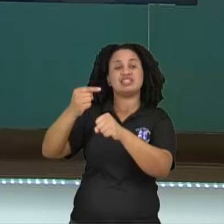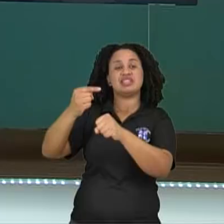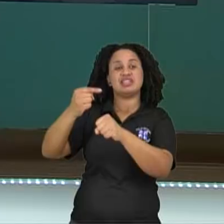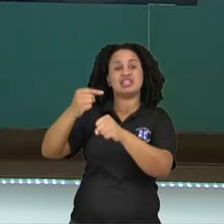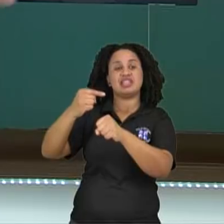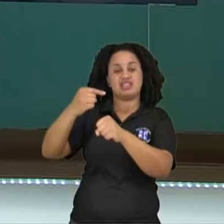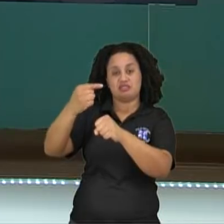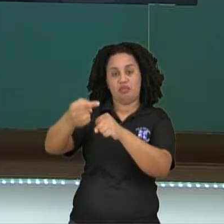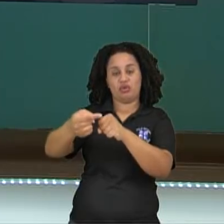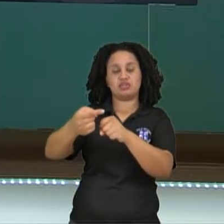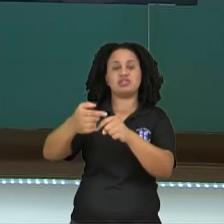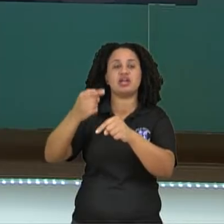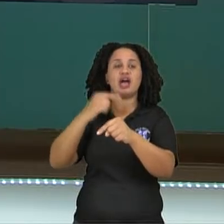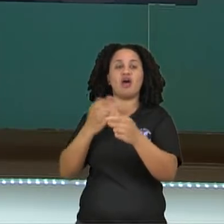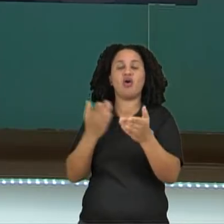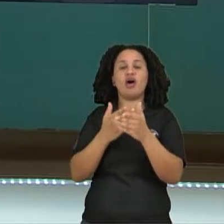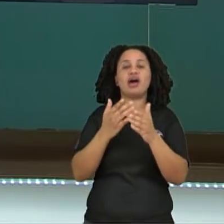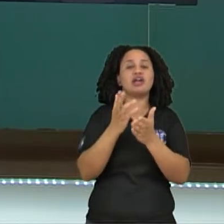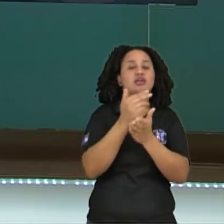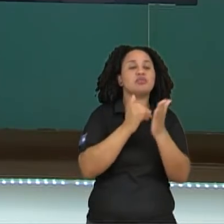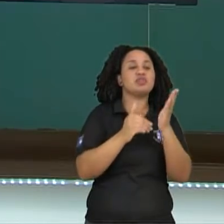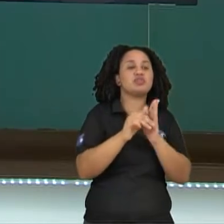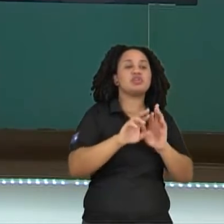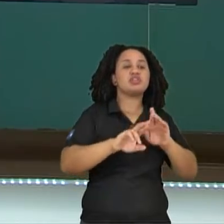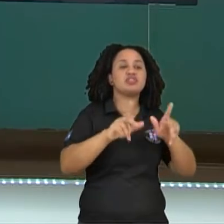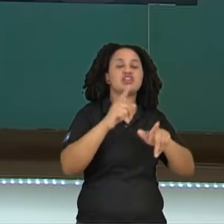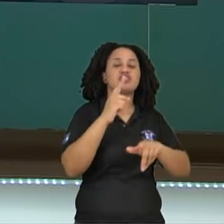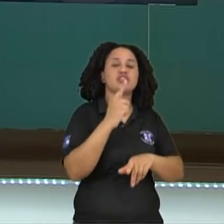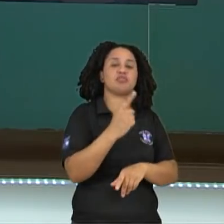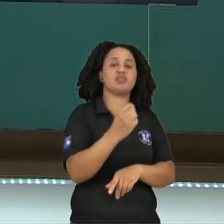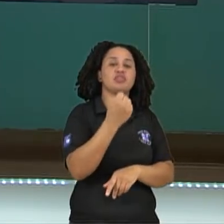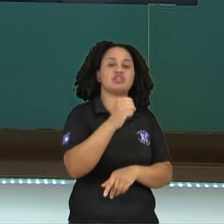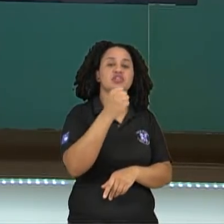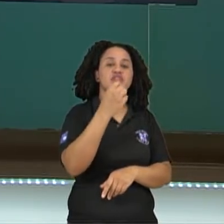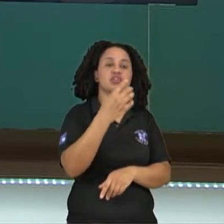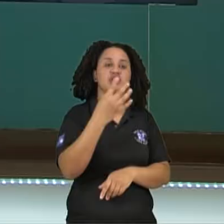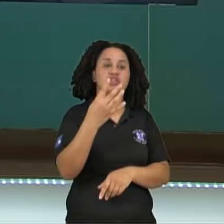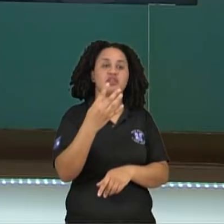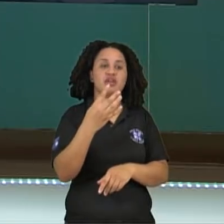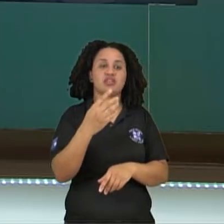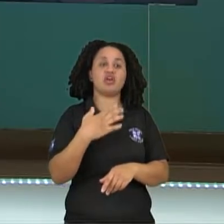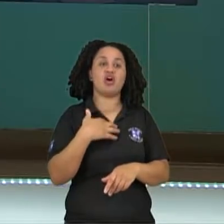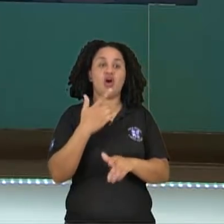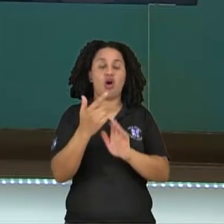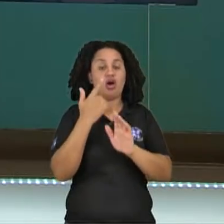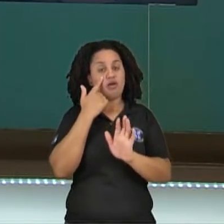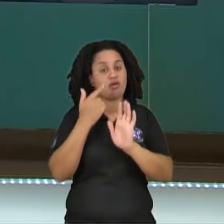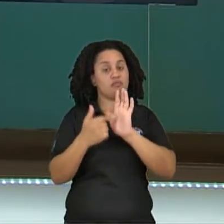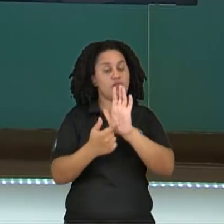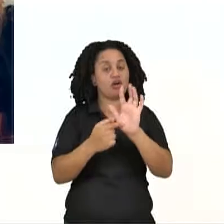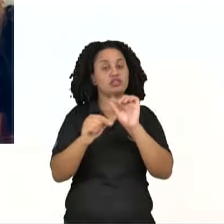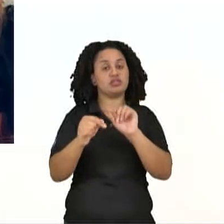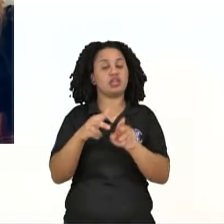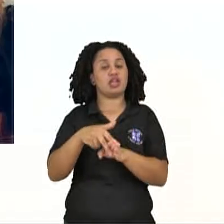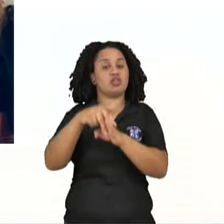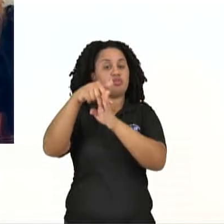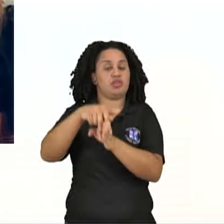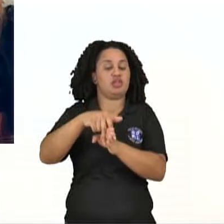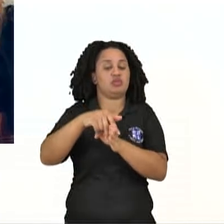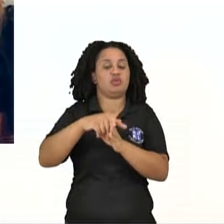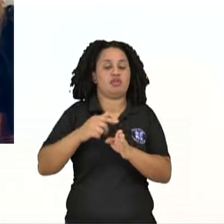nós sabemos quem é e até para nós nos identificarmos. Quem Tiradentes lembra com essa vestimenta? Não